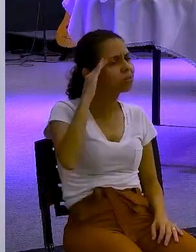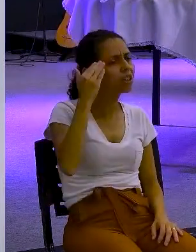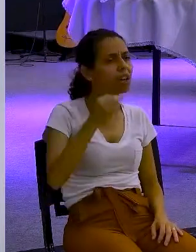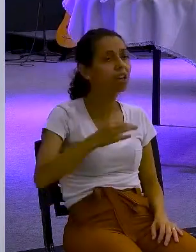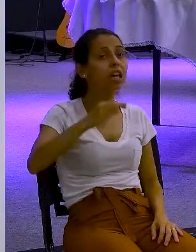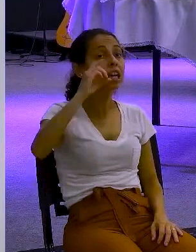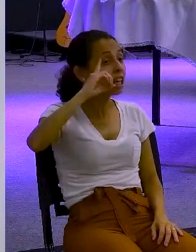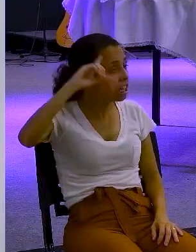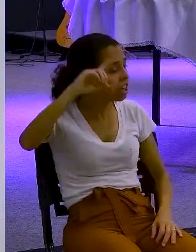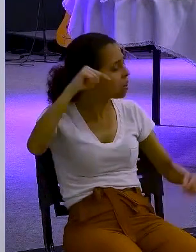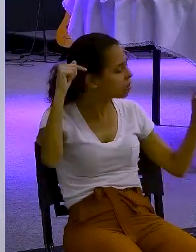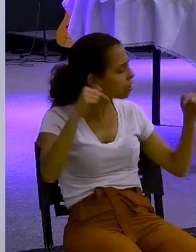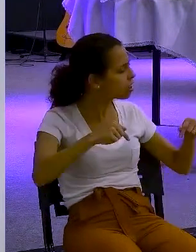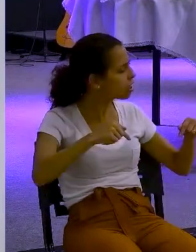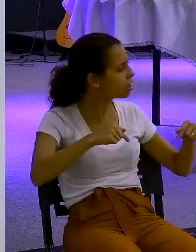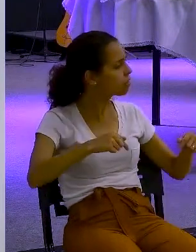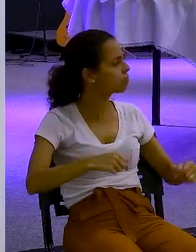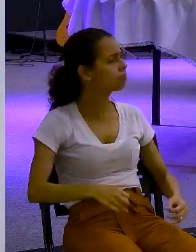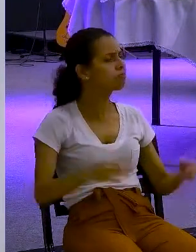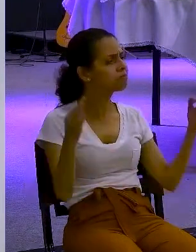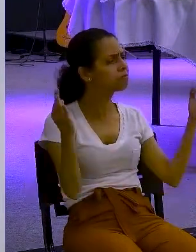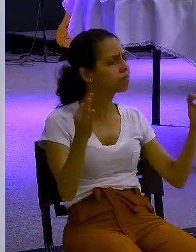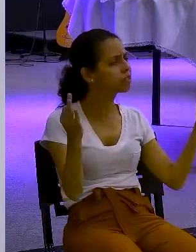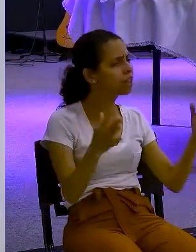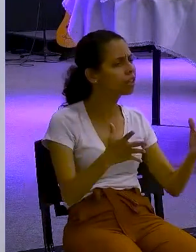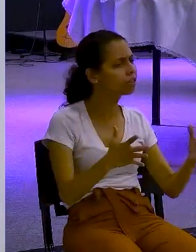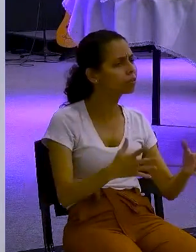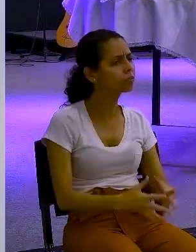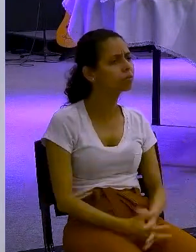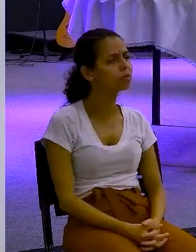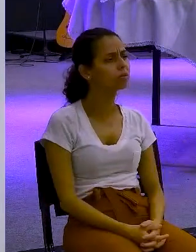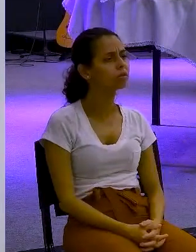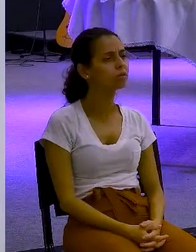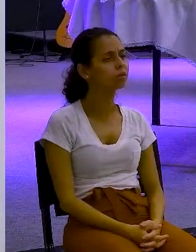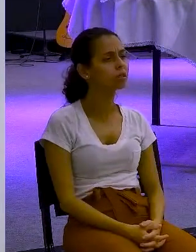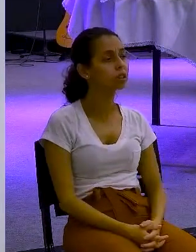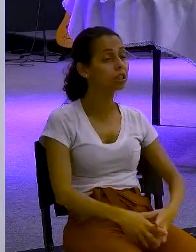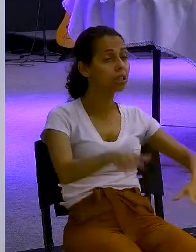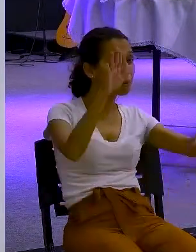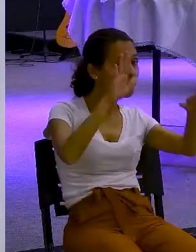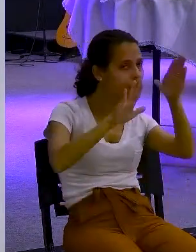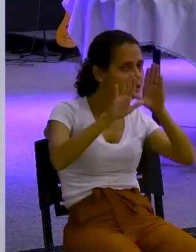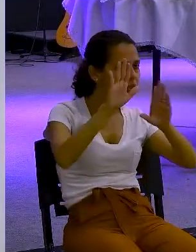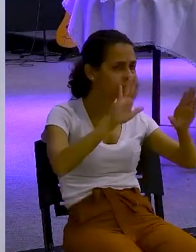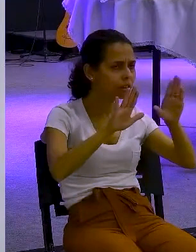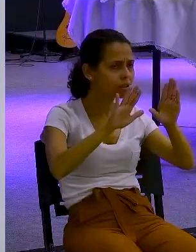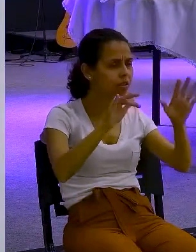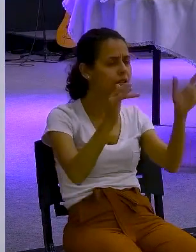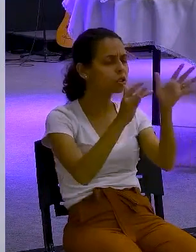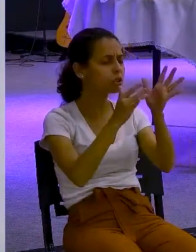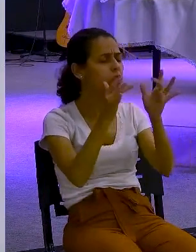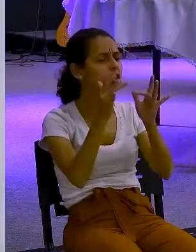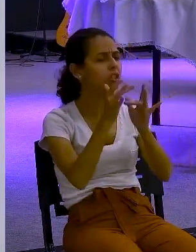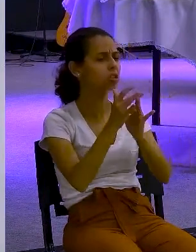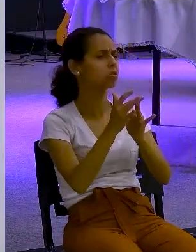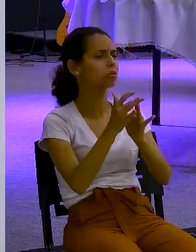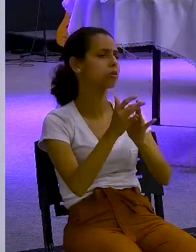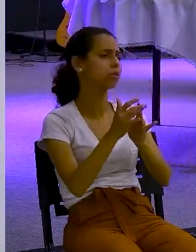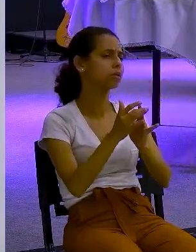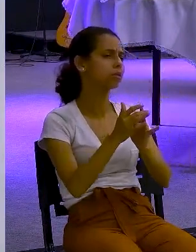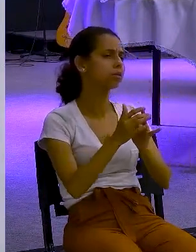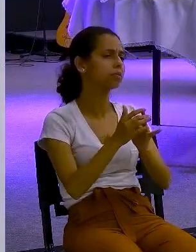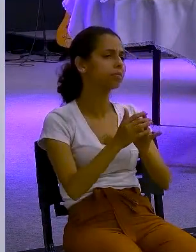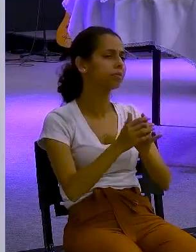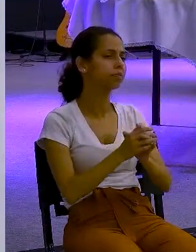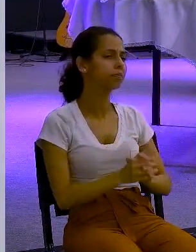Deus está aqui. E a presença de Jesus, a presença de